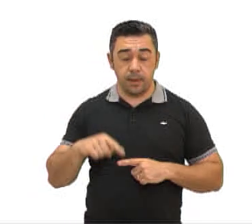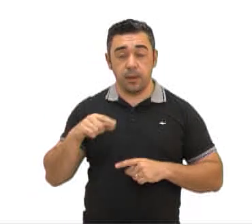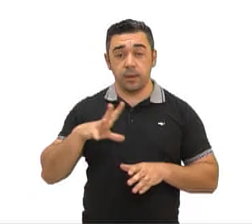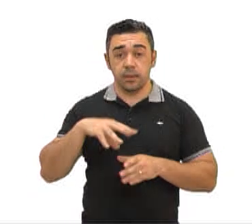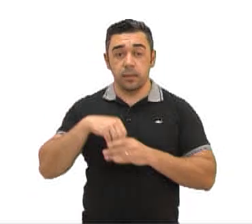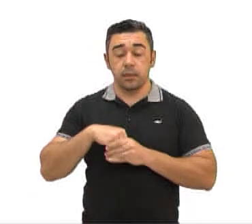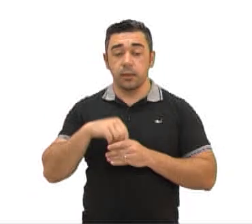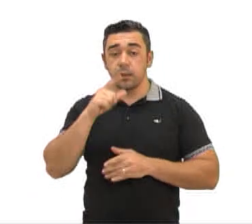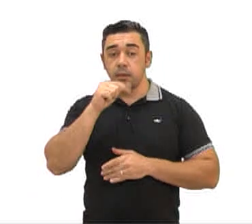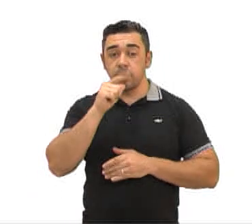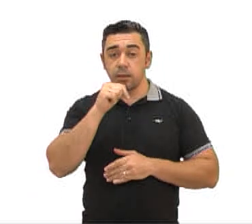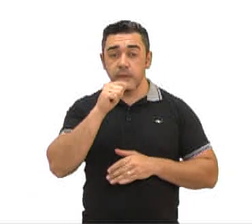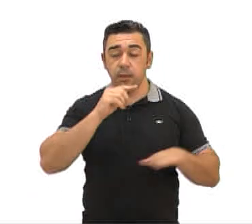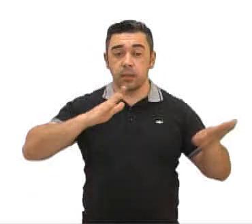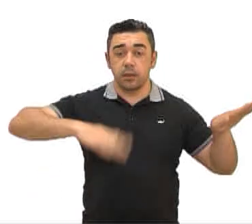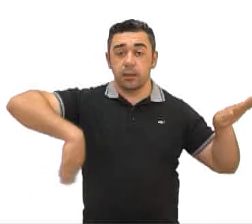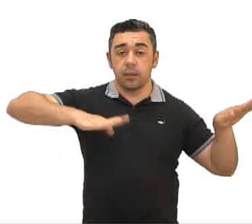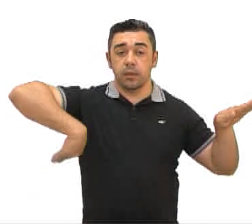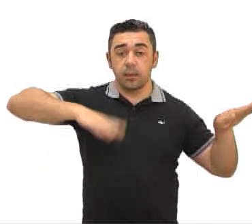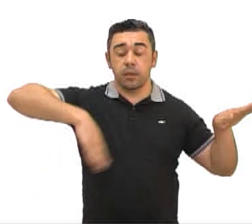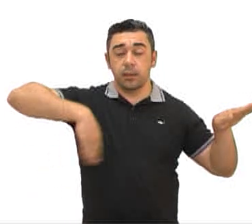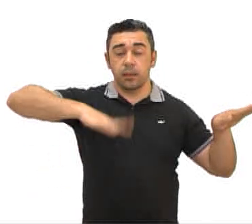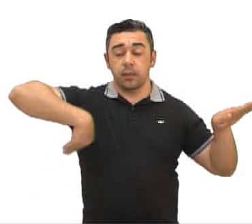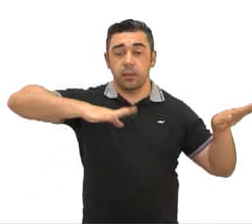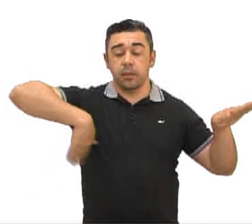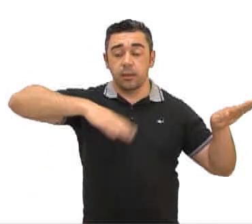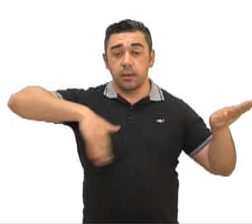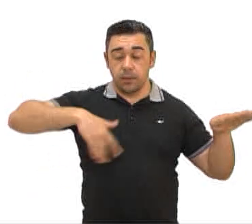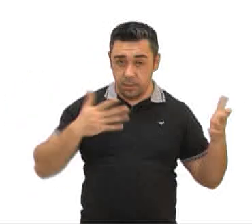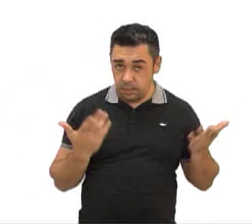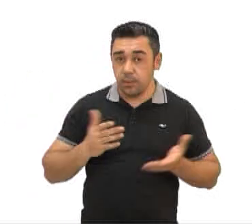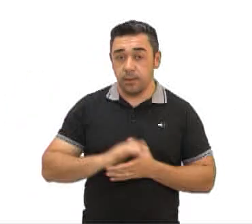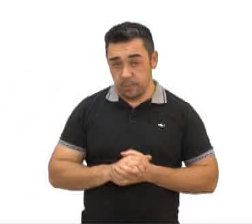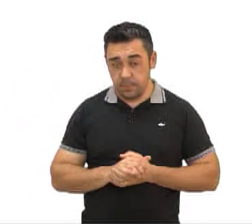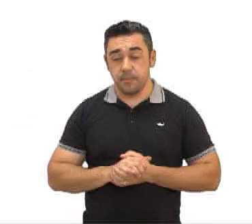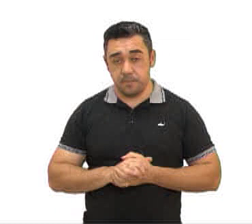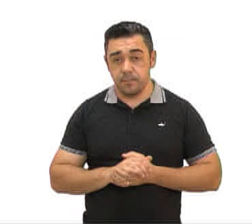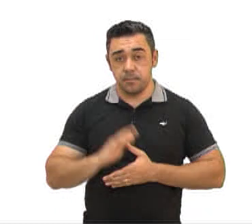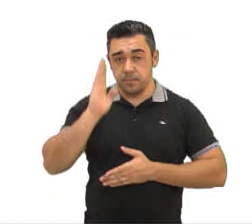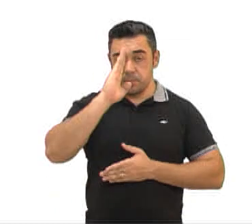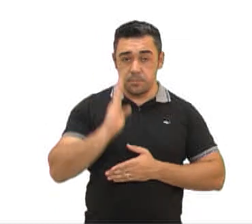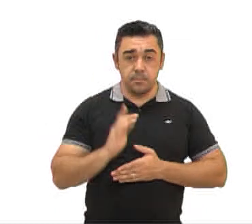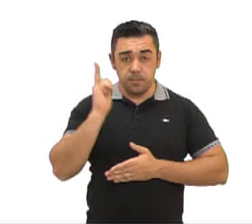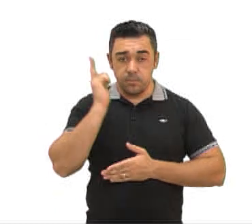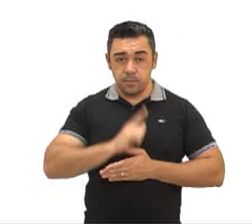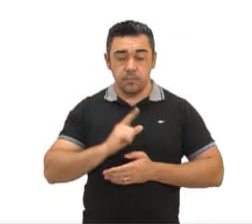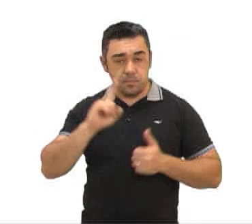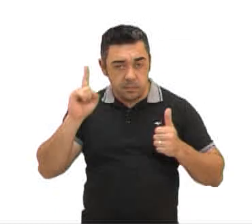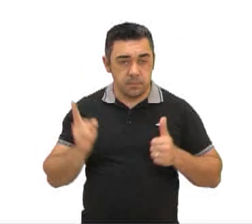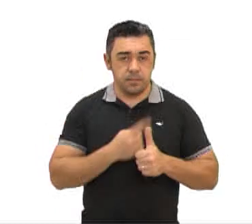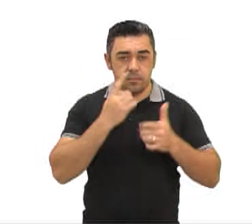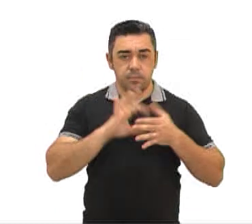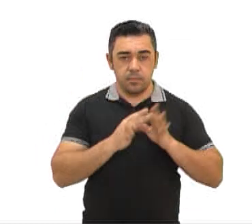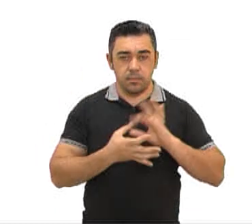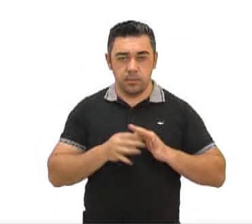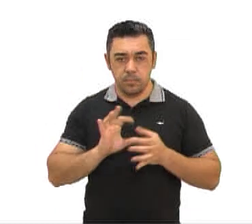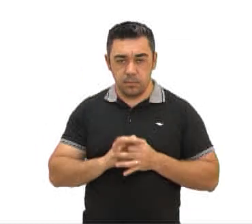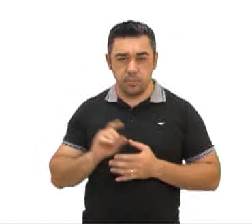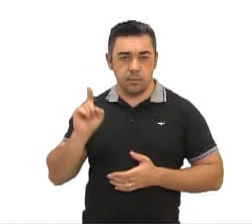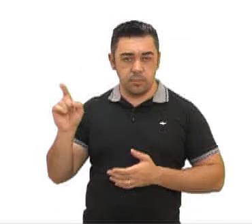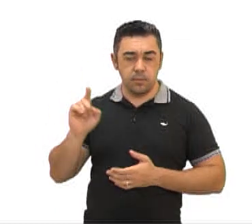praias, não nas piscinas ainda, elas aconteciam nas praias. O Brasil disputou a primeira Olimpíada na